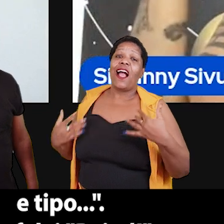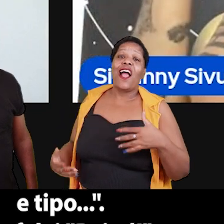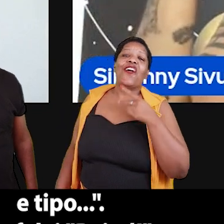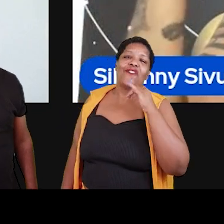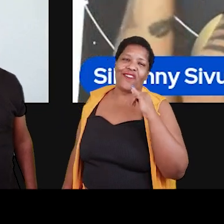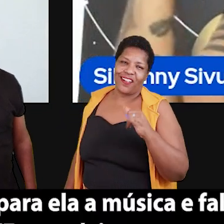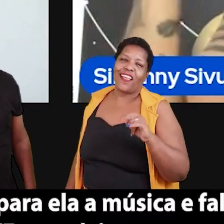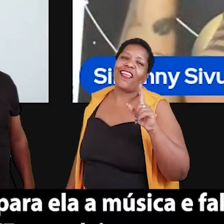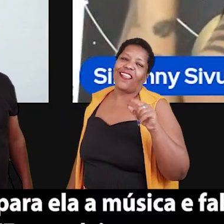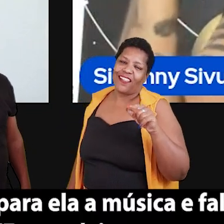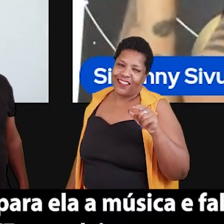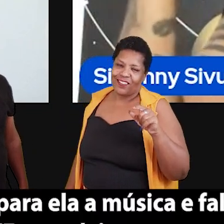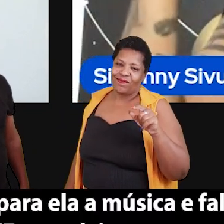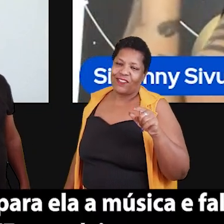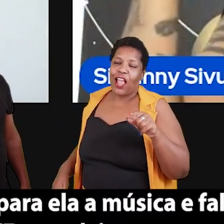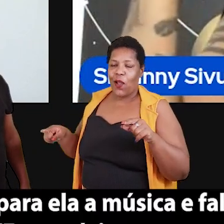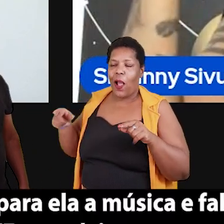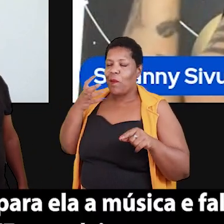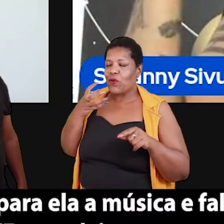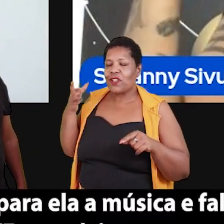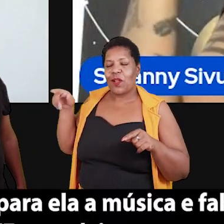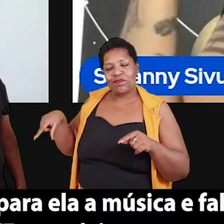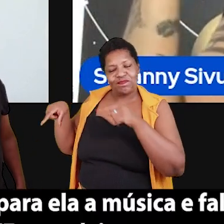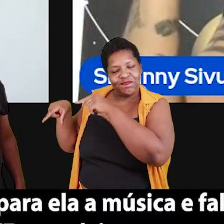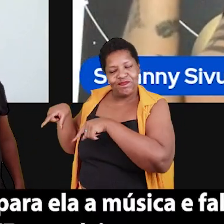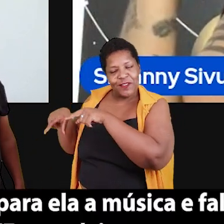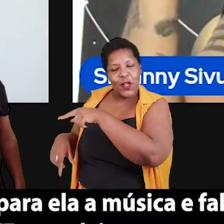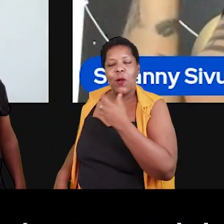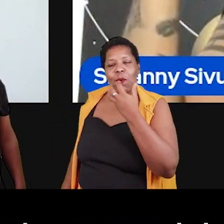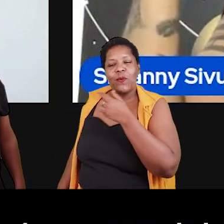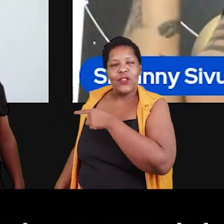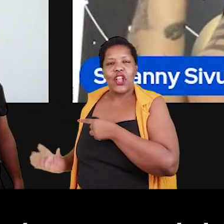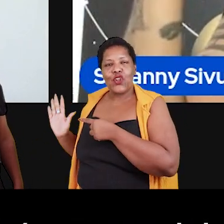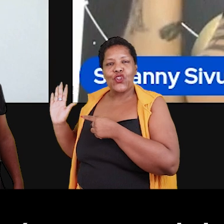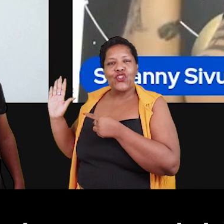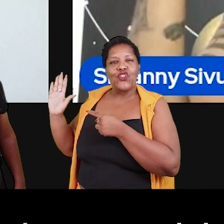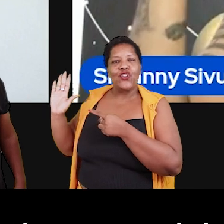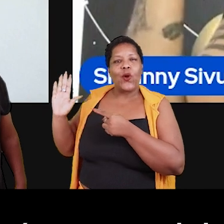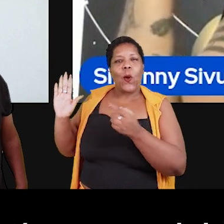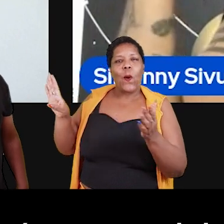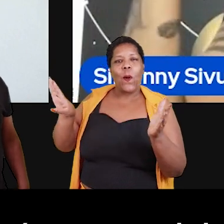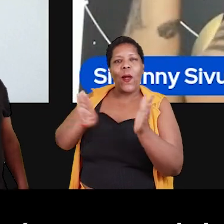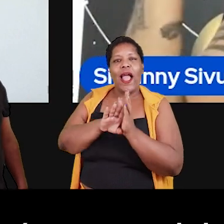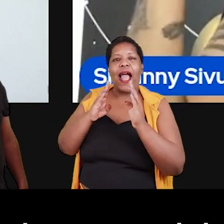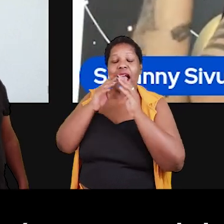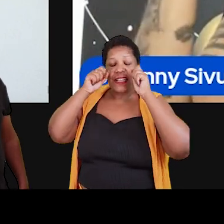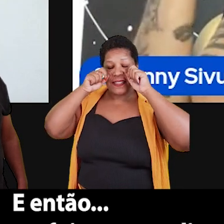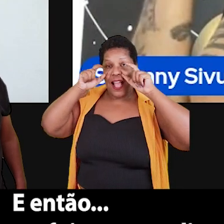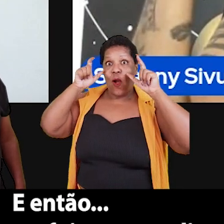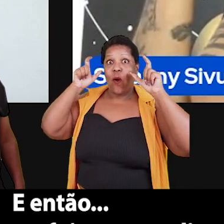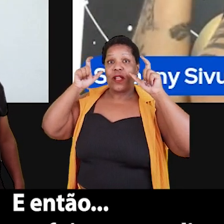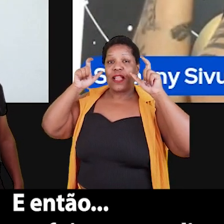é. Aí eu botei pra ela a música, eu falei: Essa música me trouxe até em casa, acordada.